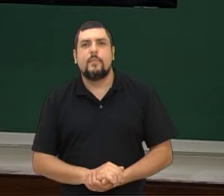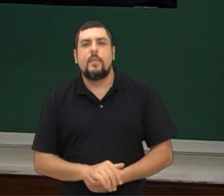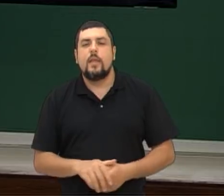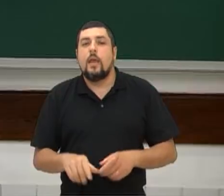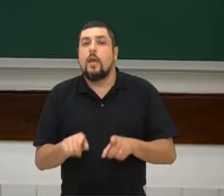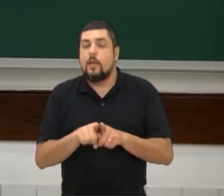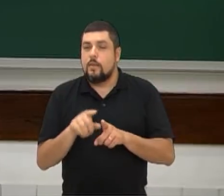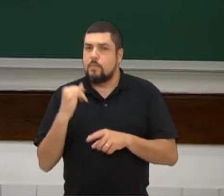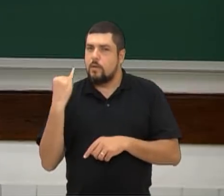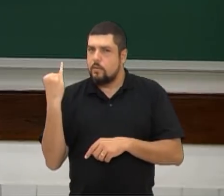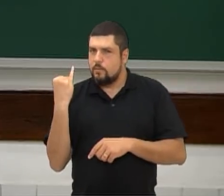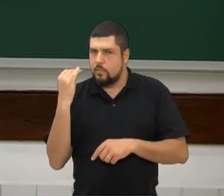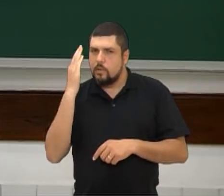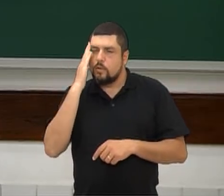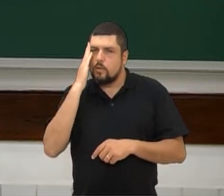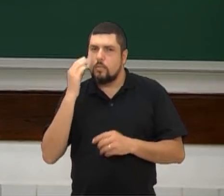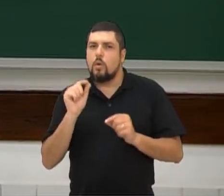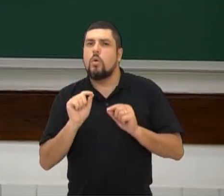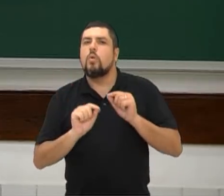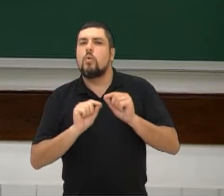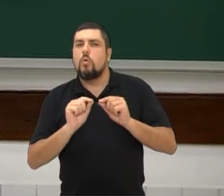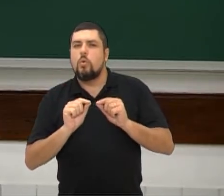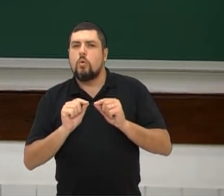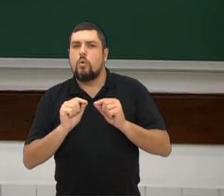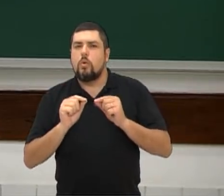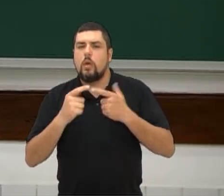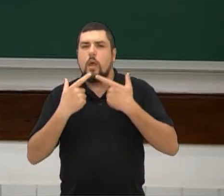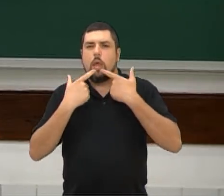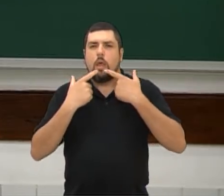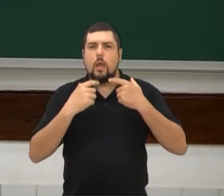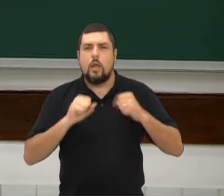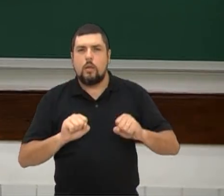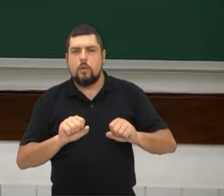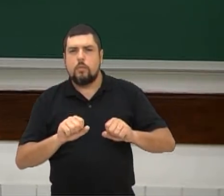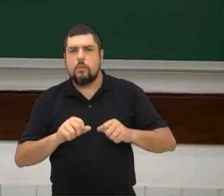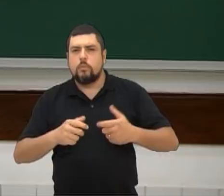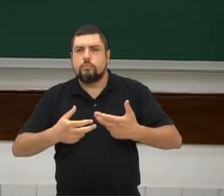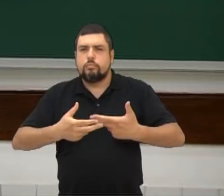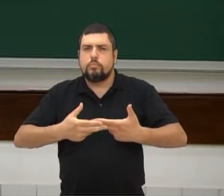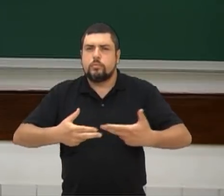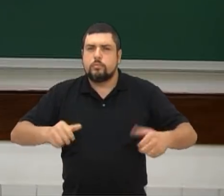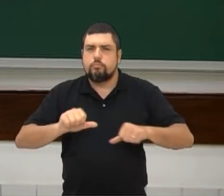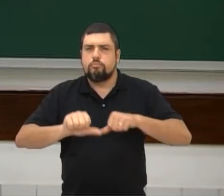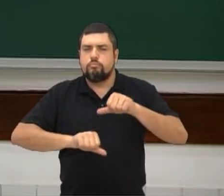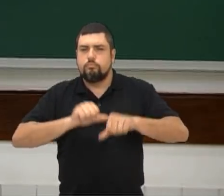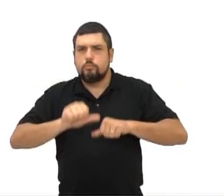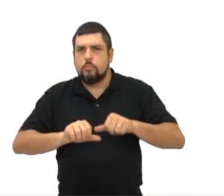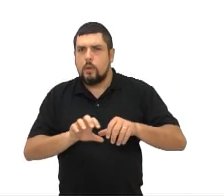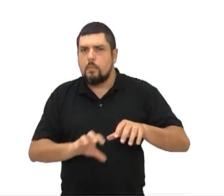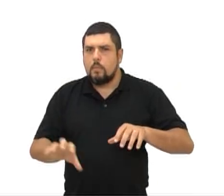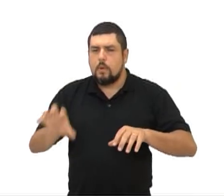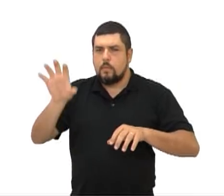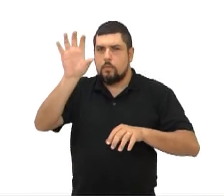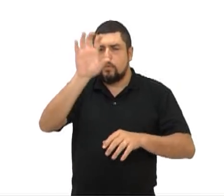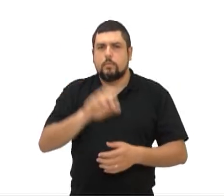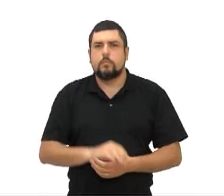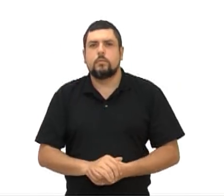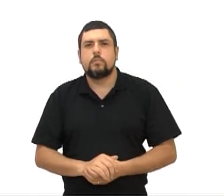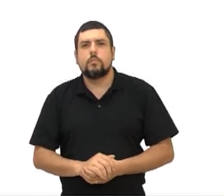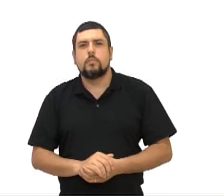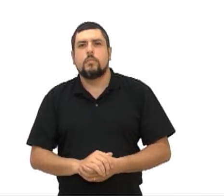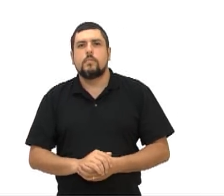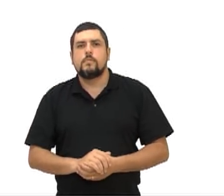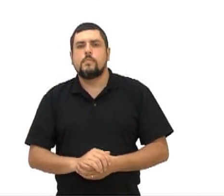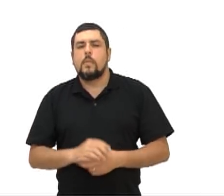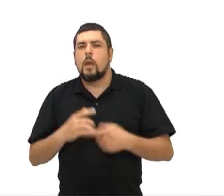Importante a gente saber sobre variação linguística. Este é um filme que trata bastante sobre isso. A variação linguística é um movimento